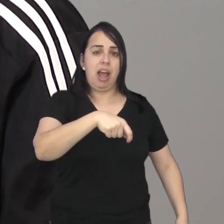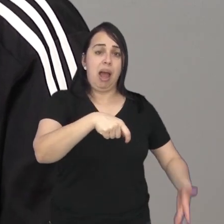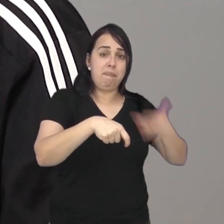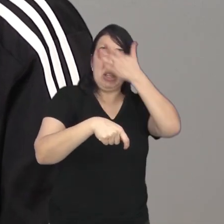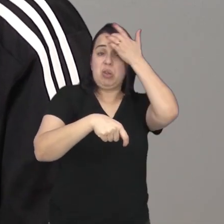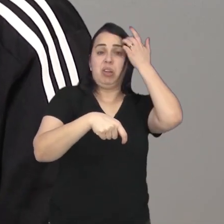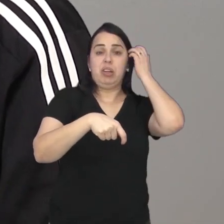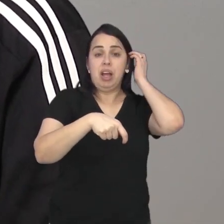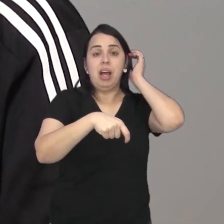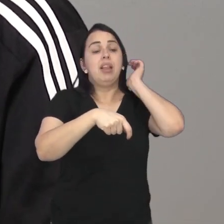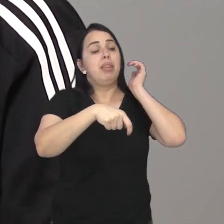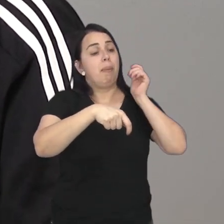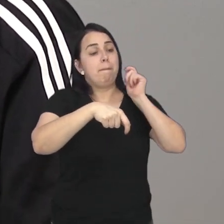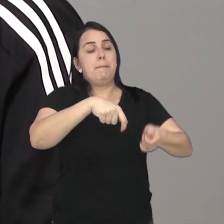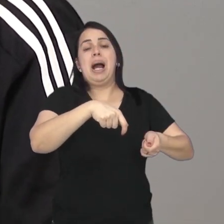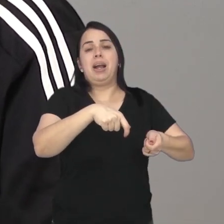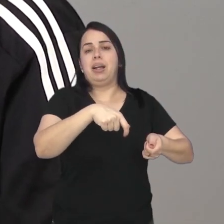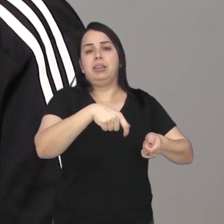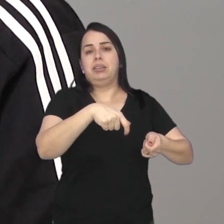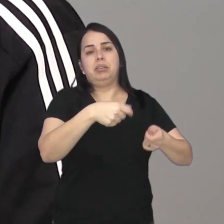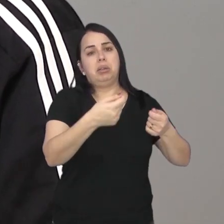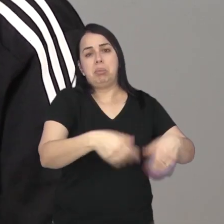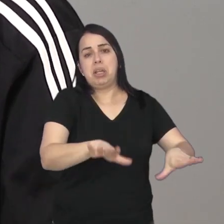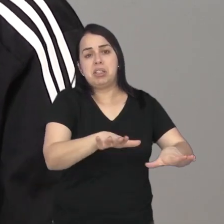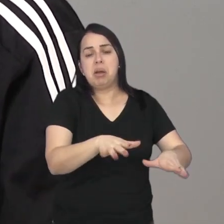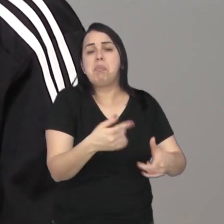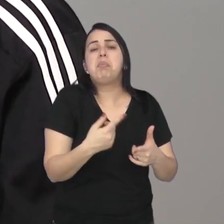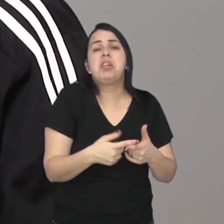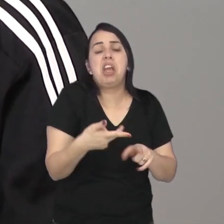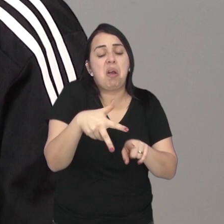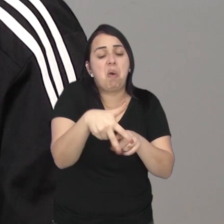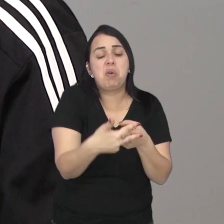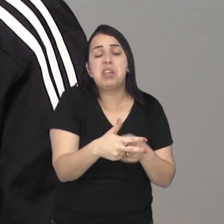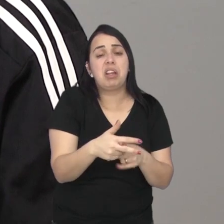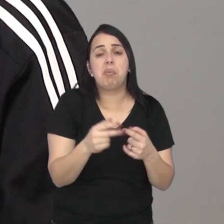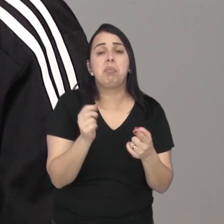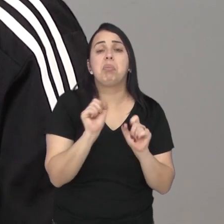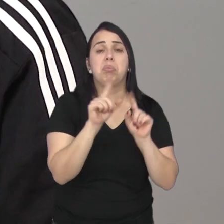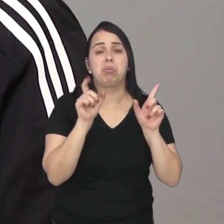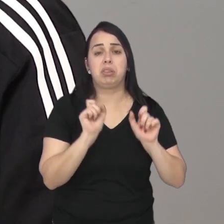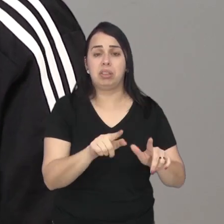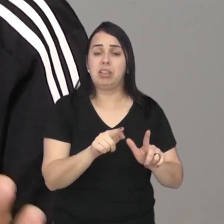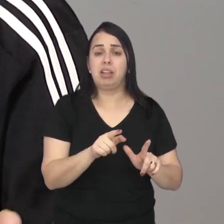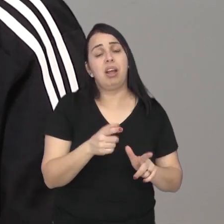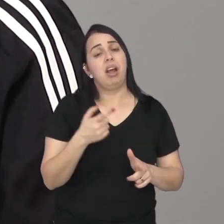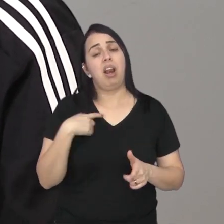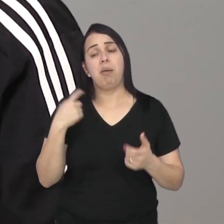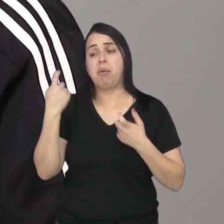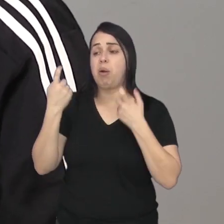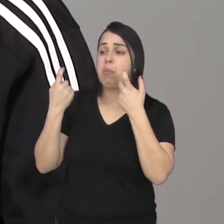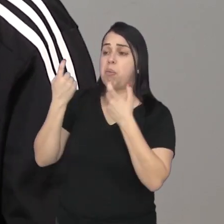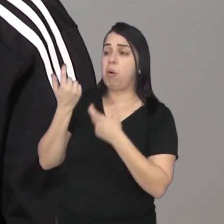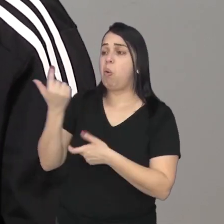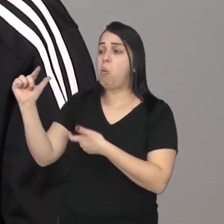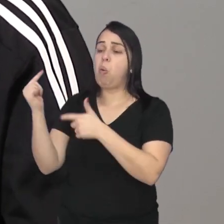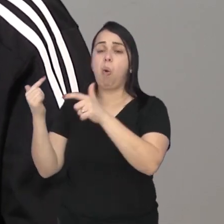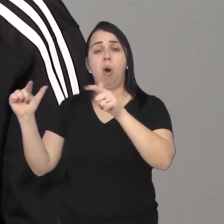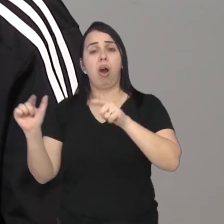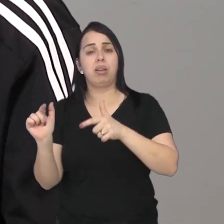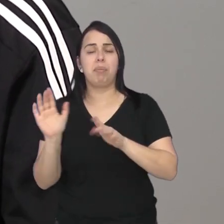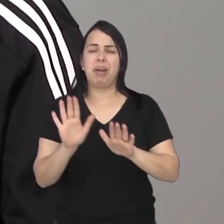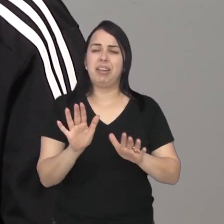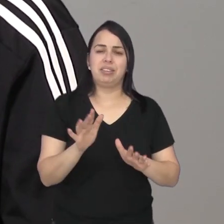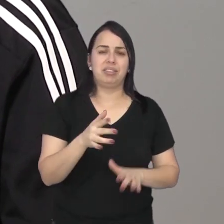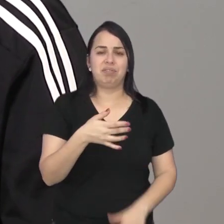não paga água, é uma taxa anual irrisória. Então, por que corrigir, né? Vai preocupar com outras coisas, não preocupa com